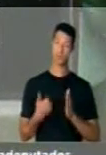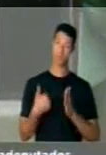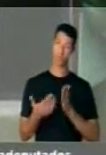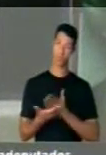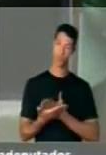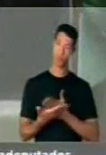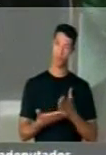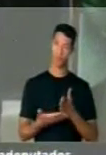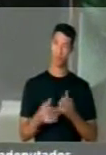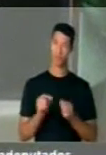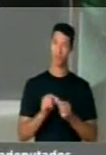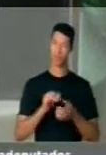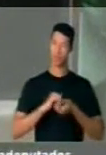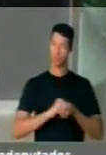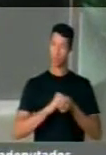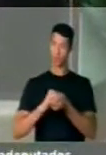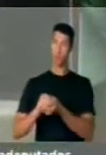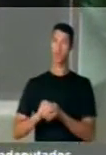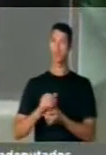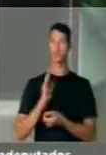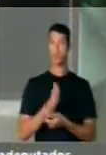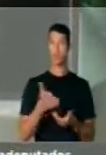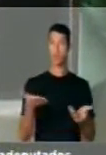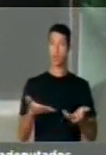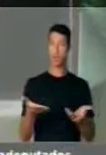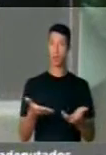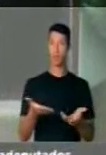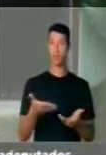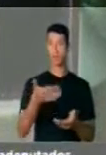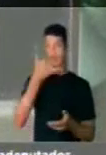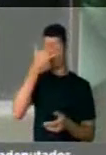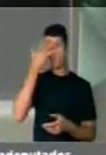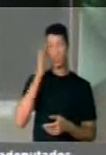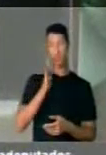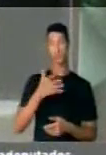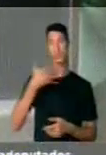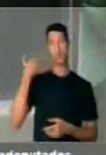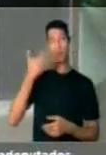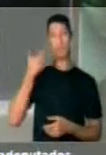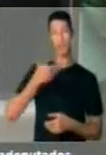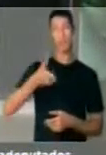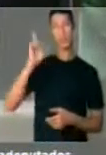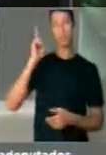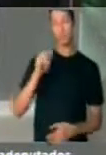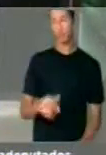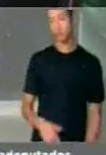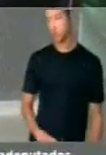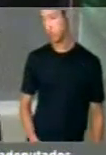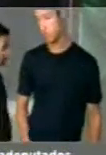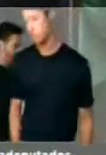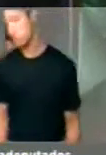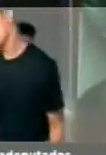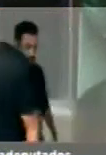Começo fazendo uma saudação aos que aqui já falaram,